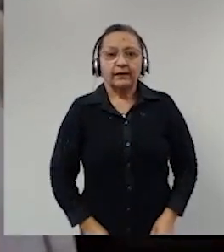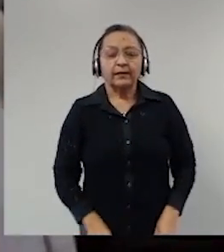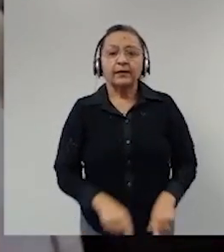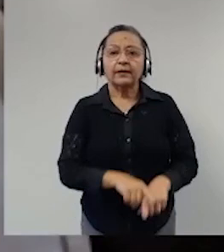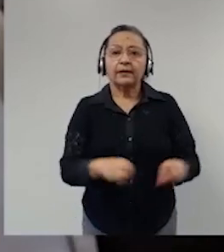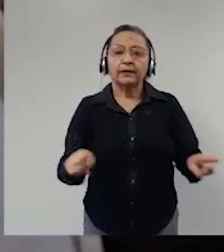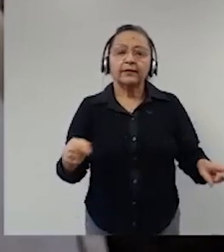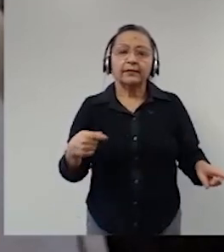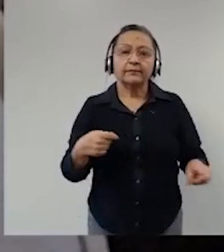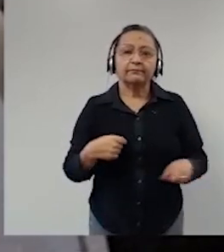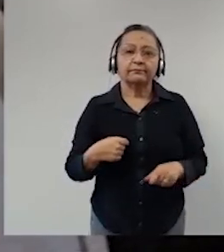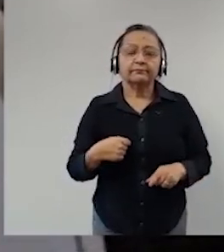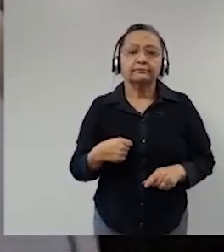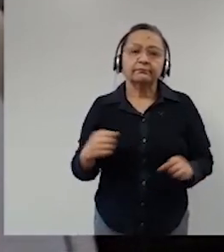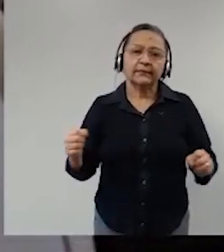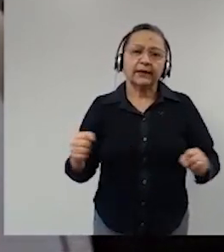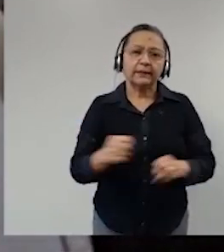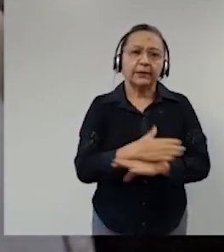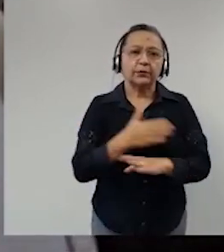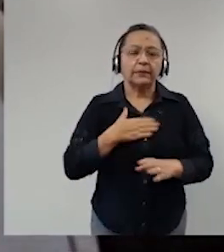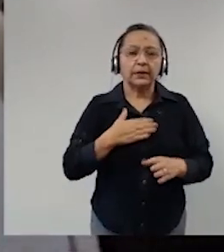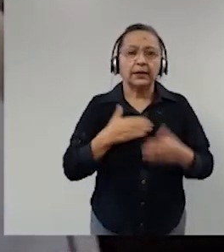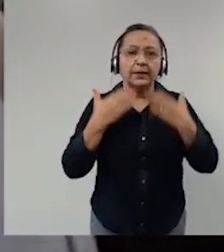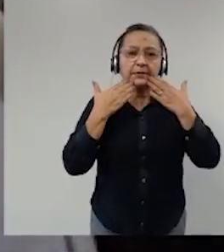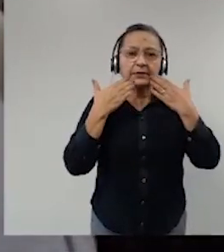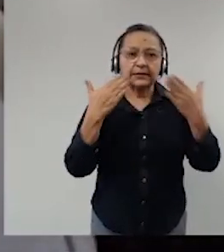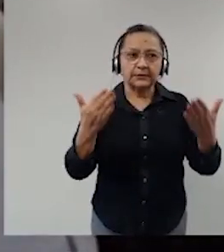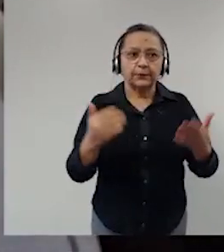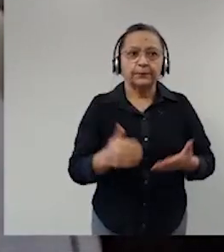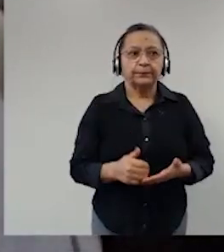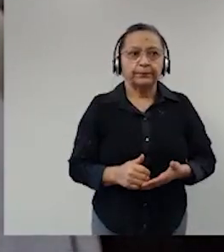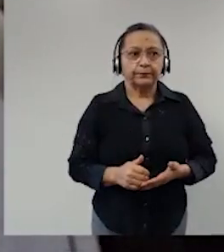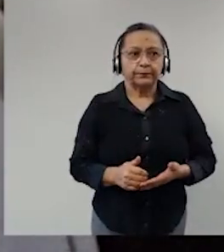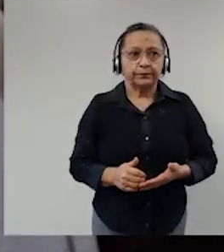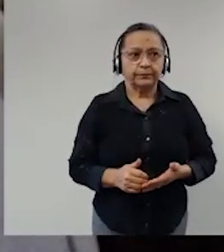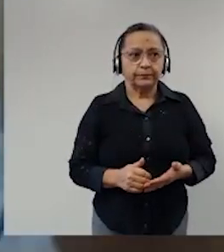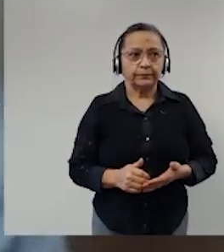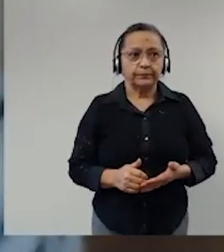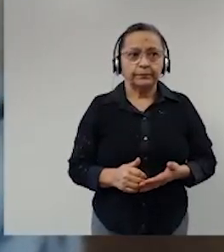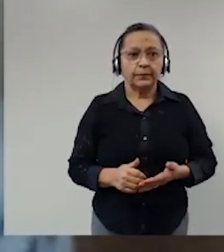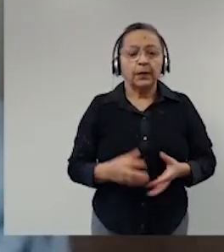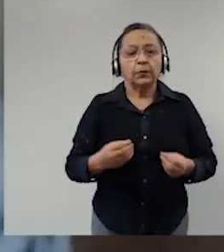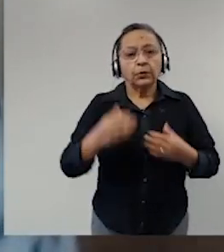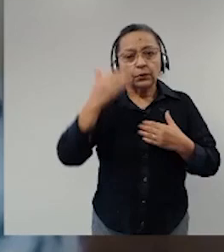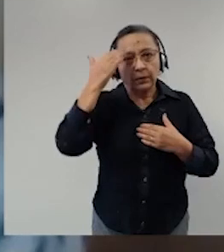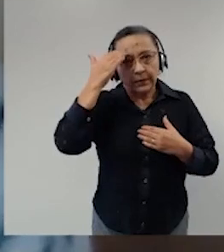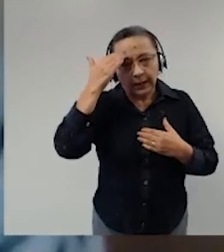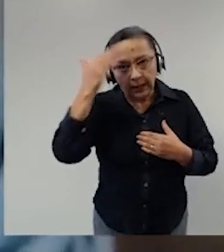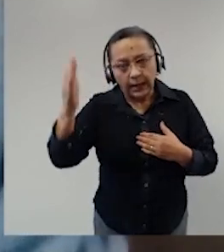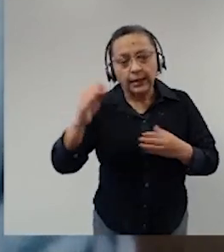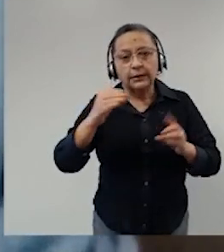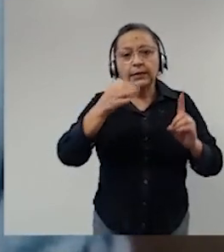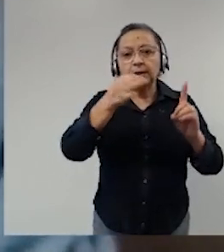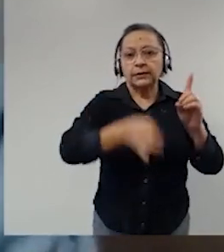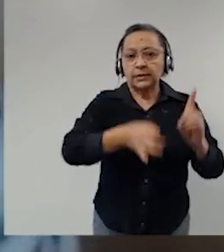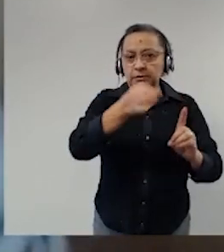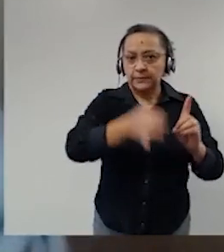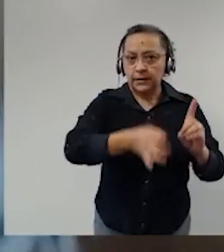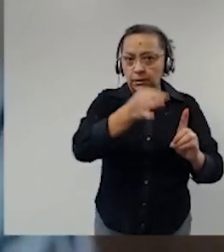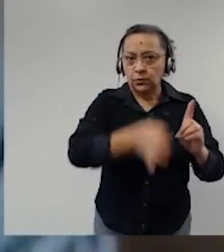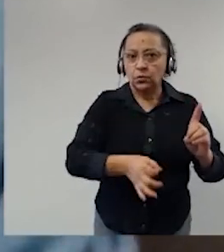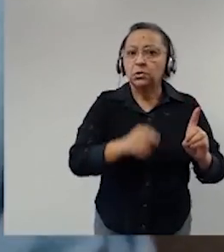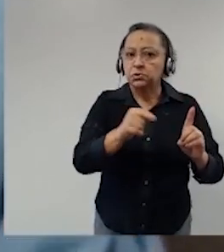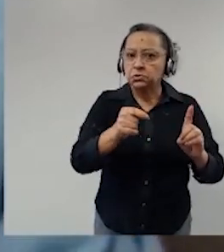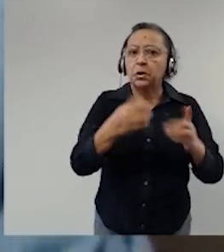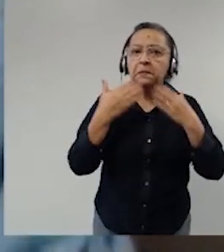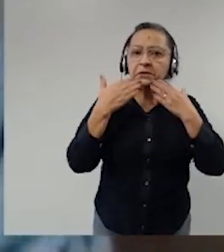aqui encerro as minhas palavras sobre o tema. Muito obrigado, desembargador. Foi uma rica